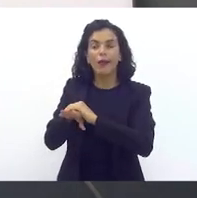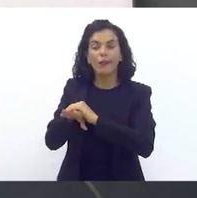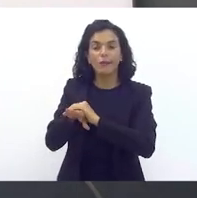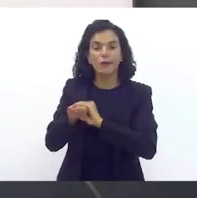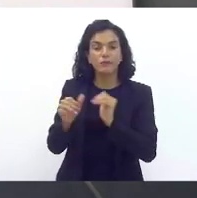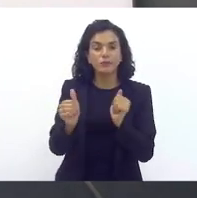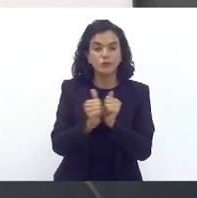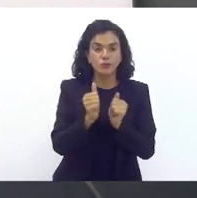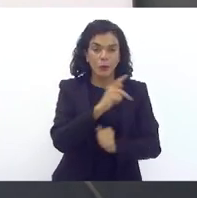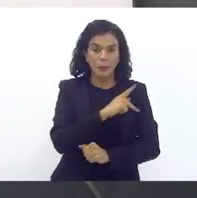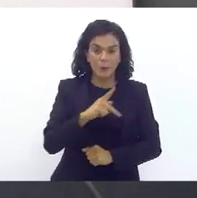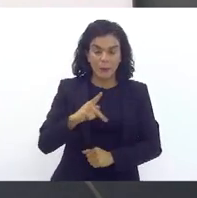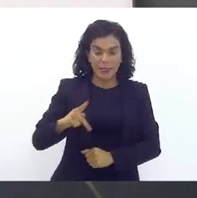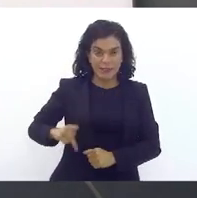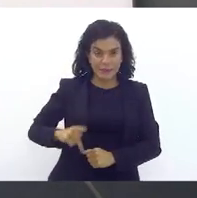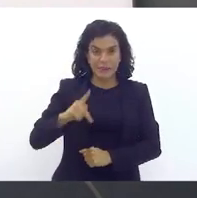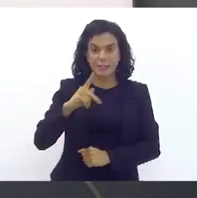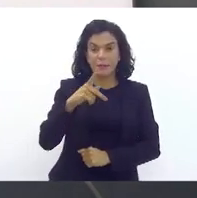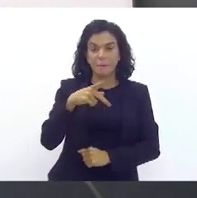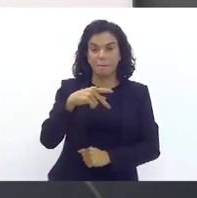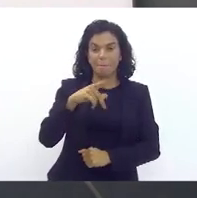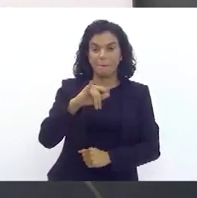em fevereiro de 2017.